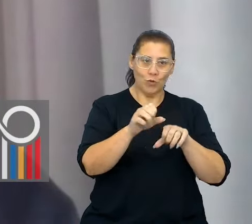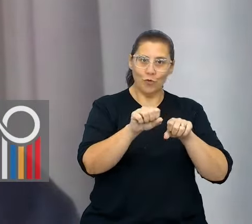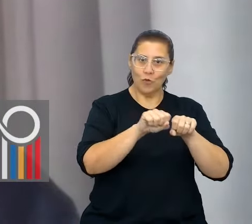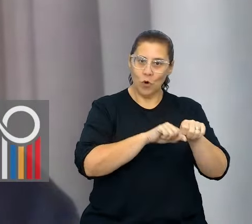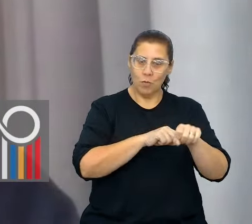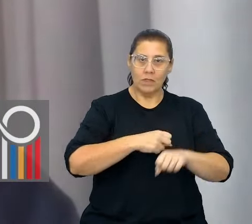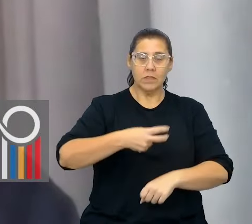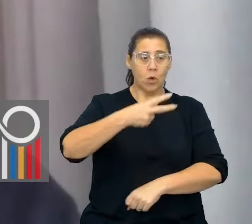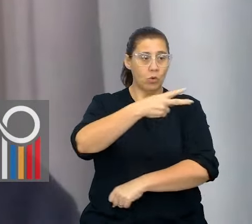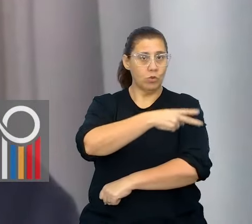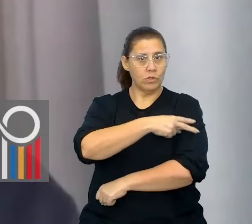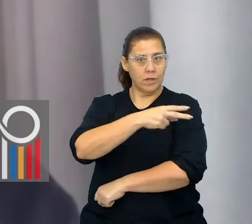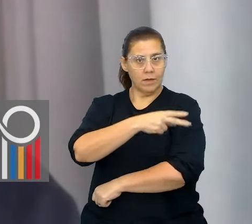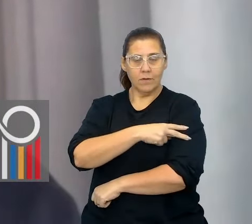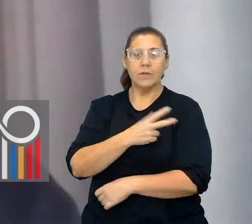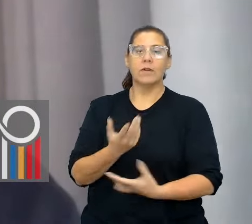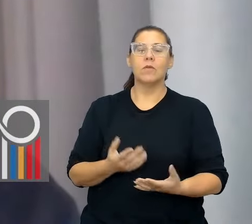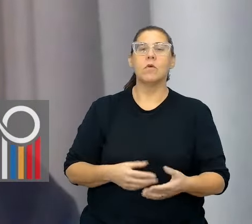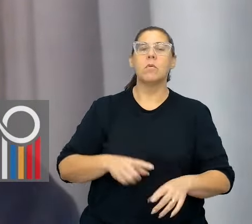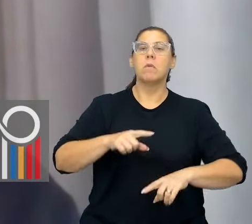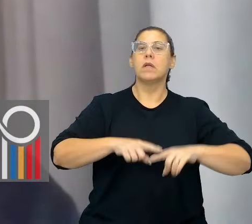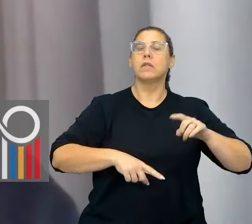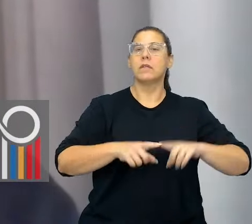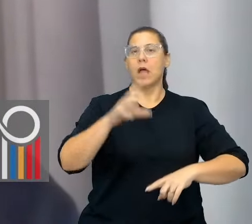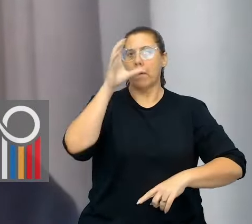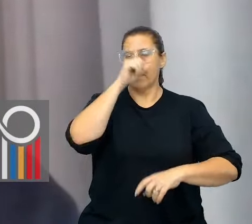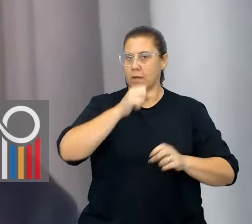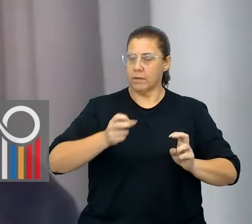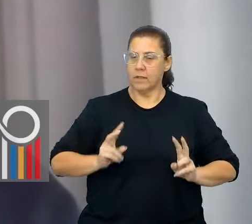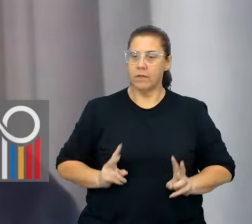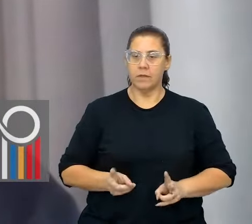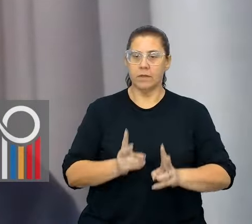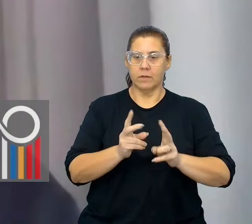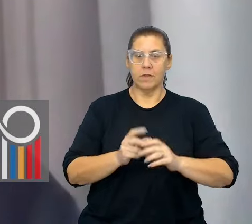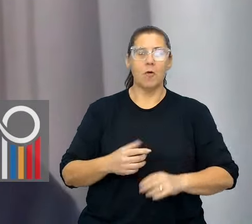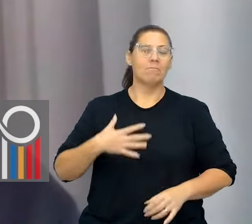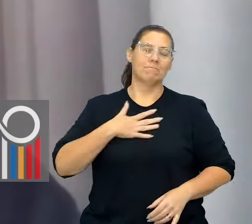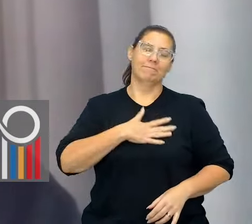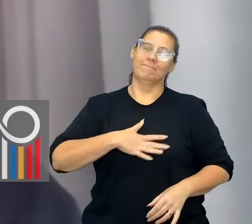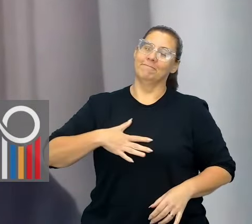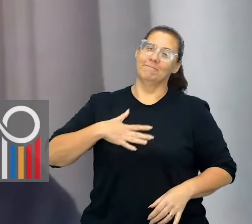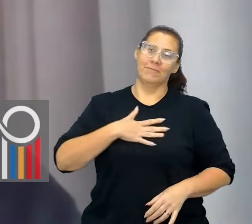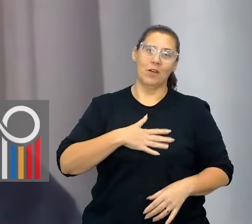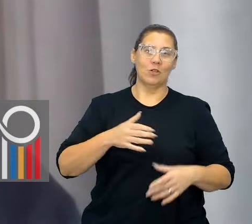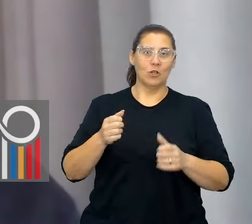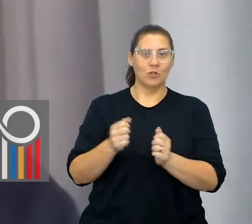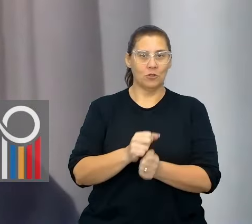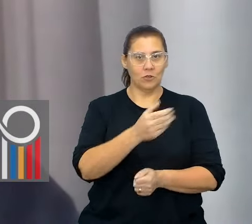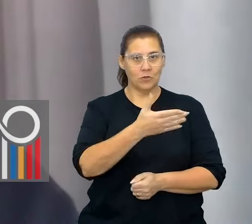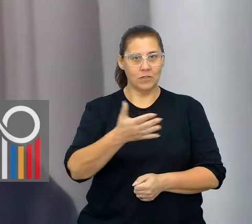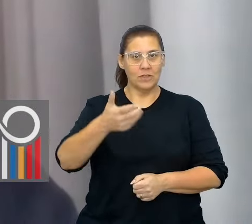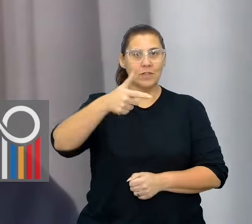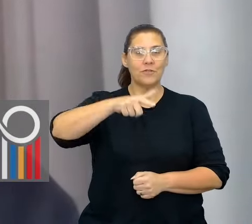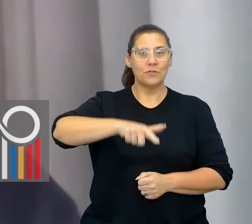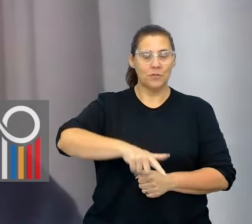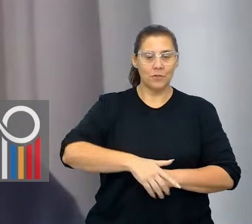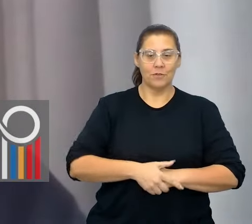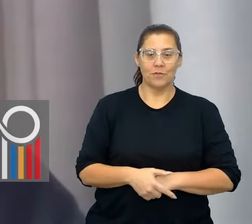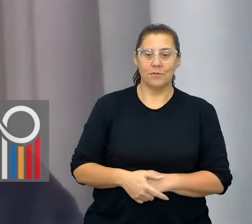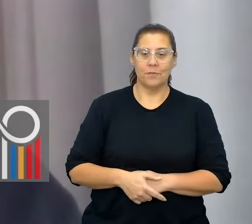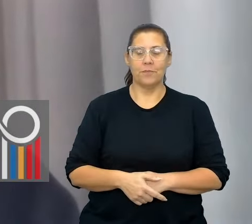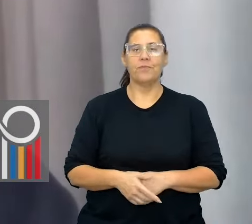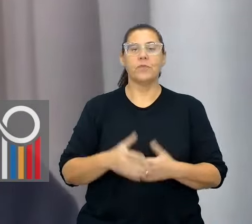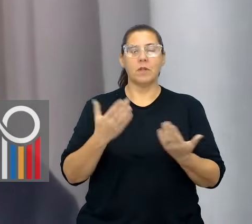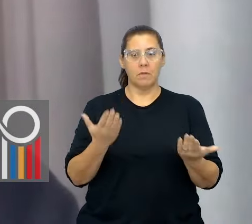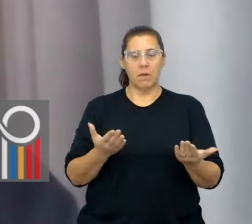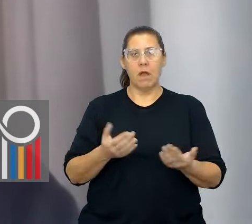do segundo ano com o material do Aprender Sempre. É um prazer muito grande estar aqui novamente com vocês.